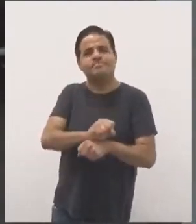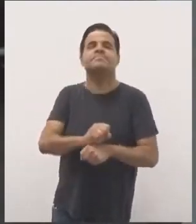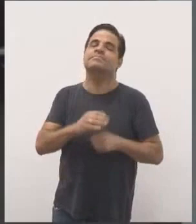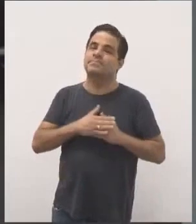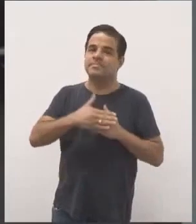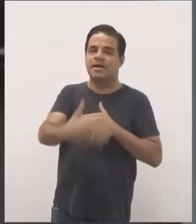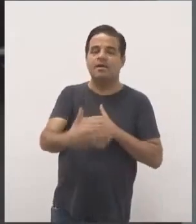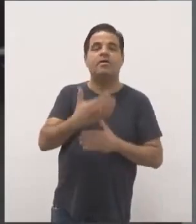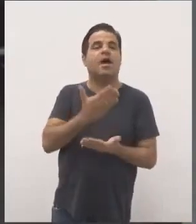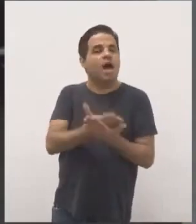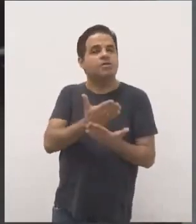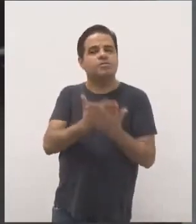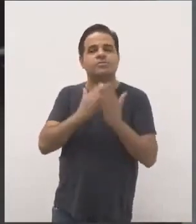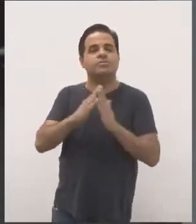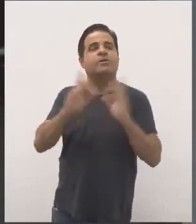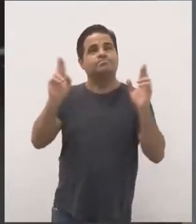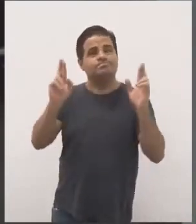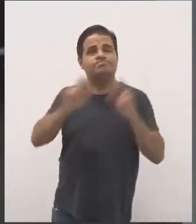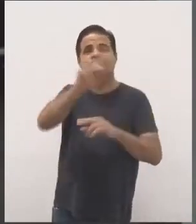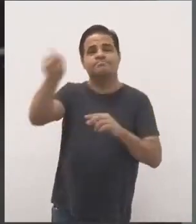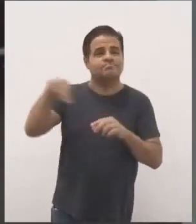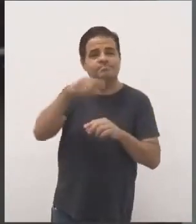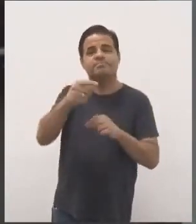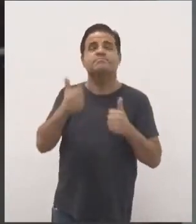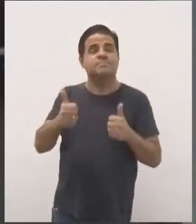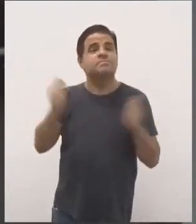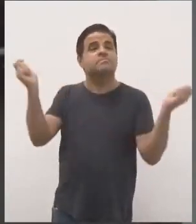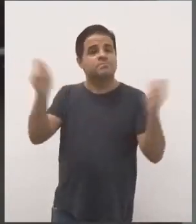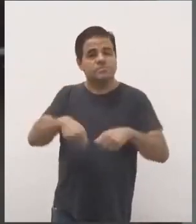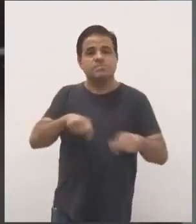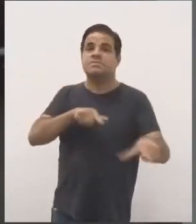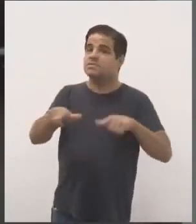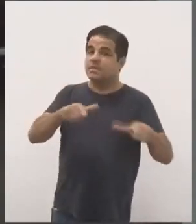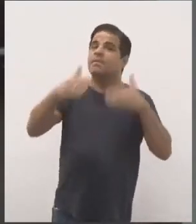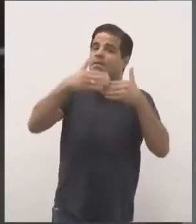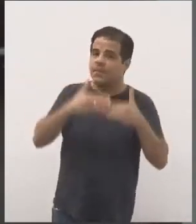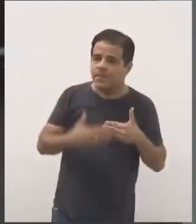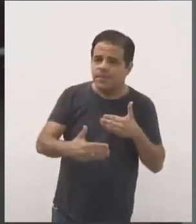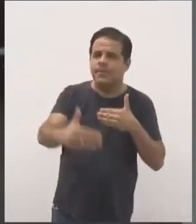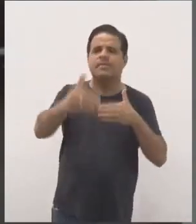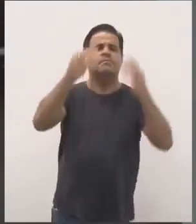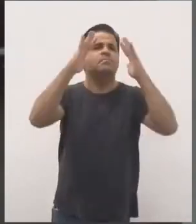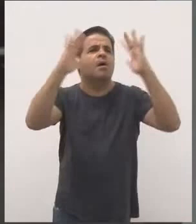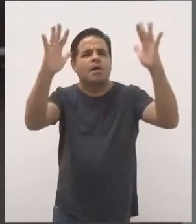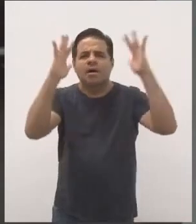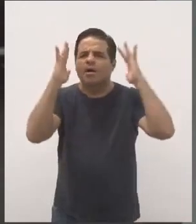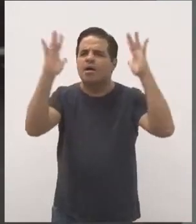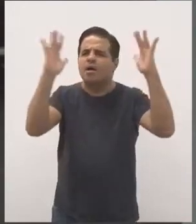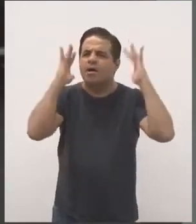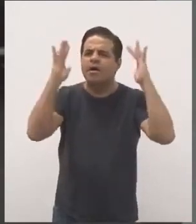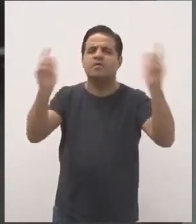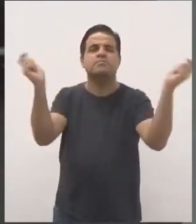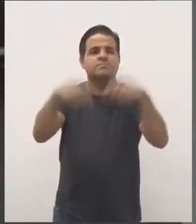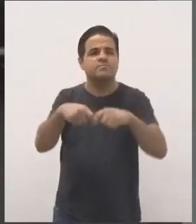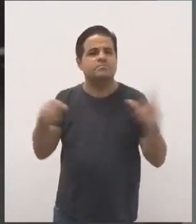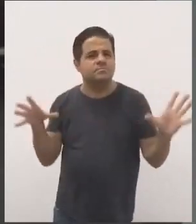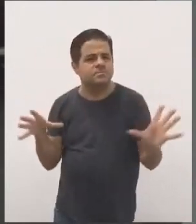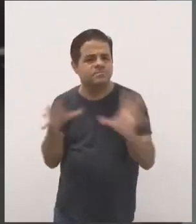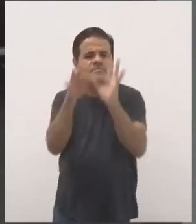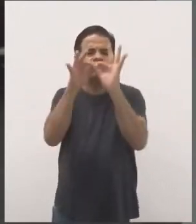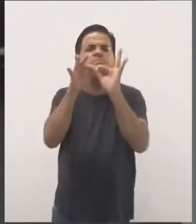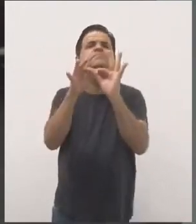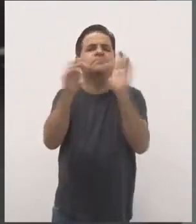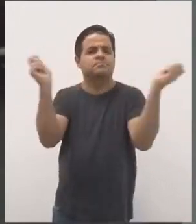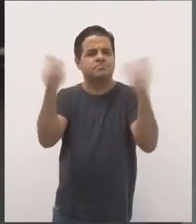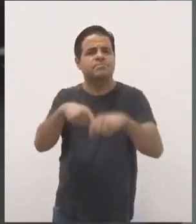as escolas tenham aí um mês de bastante trabalho e de reflexão e que a gente possa construir ações, né? A gente sabe o